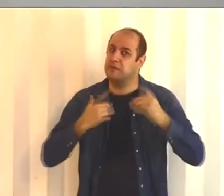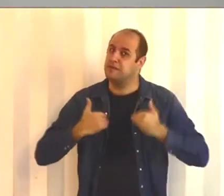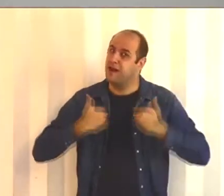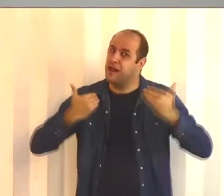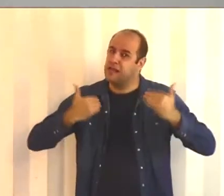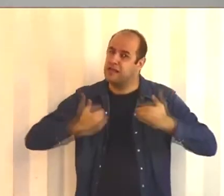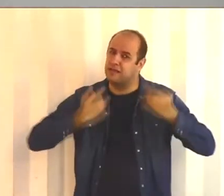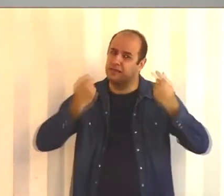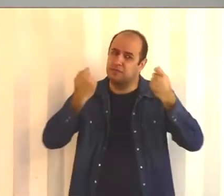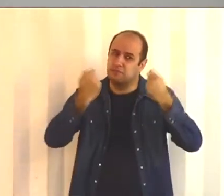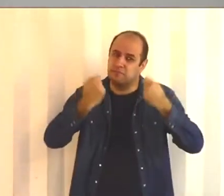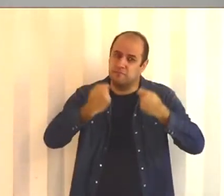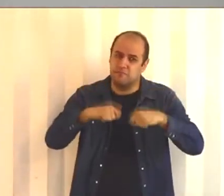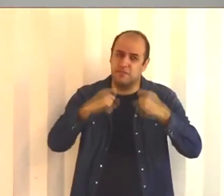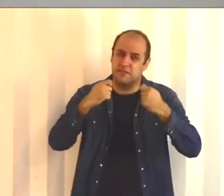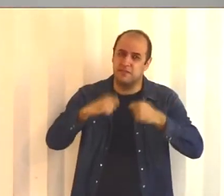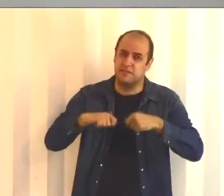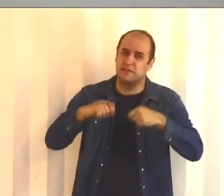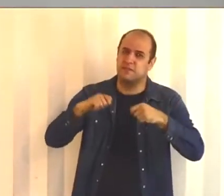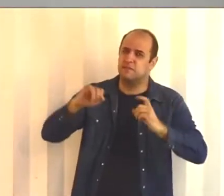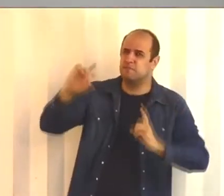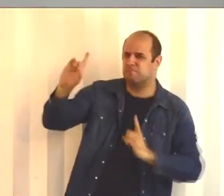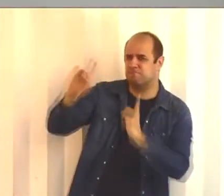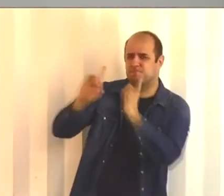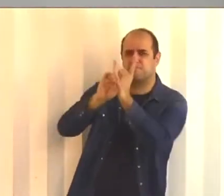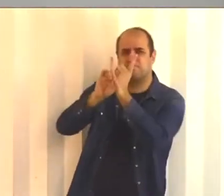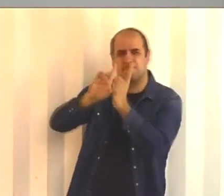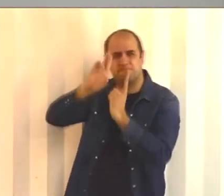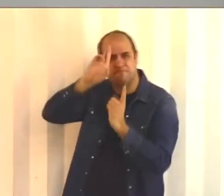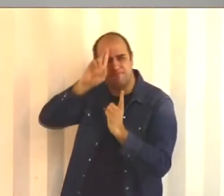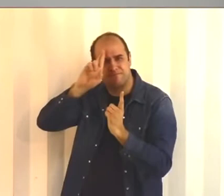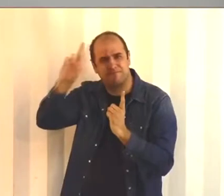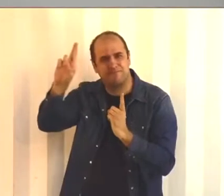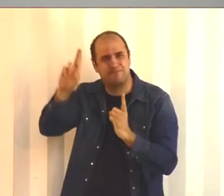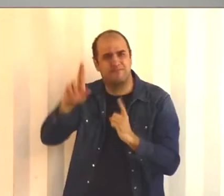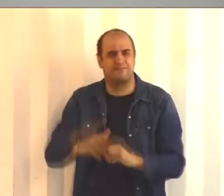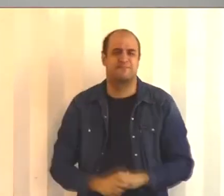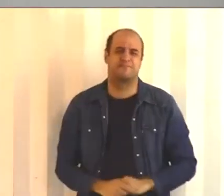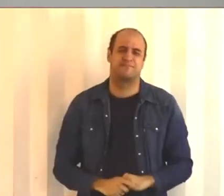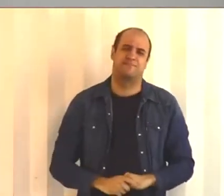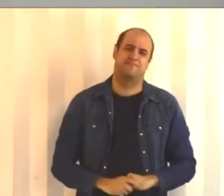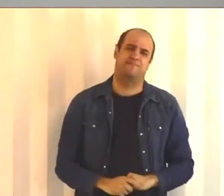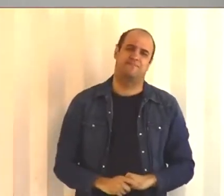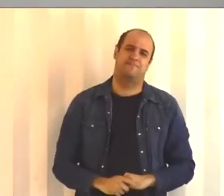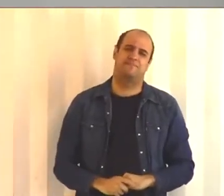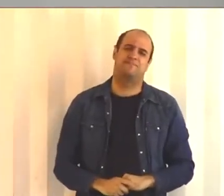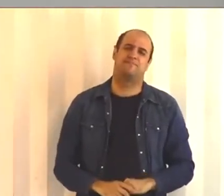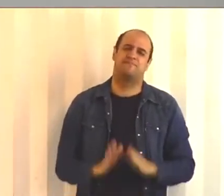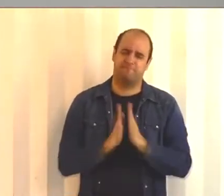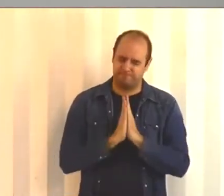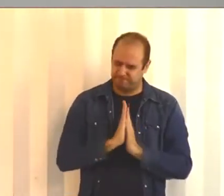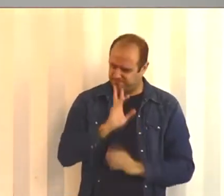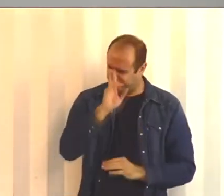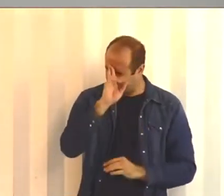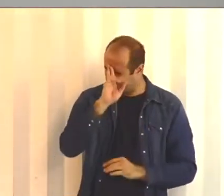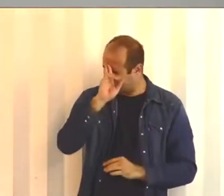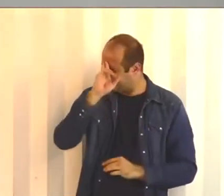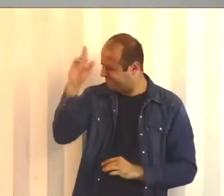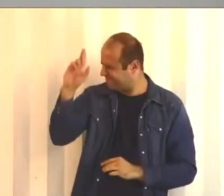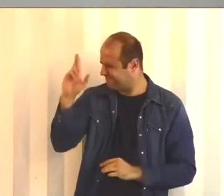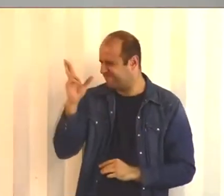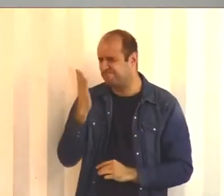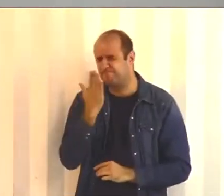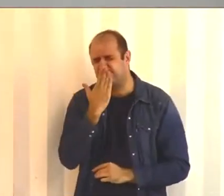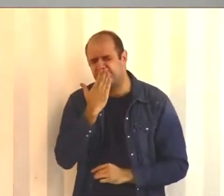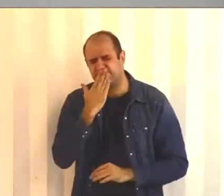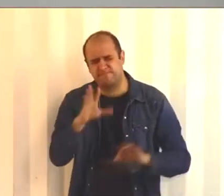alegria precisa encontrar-se com a suficiência de Deus. Senhor nosso Deus, quero interceder por